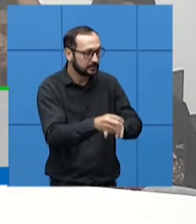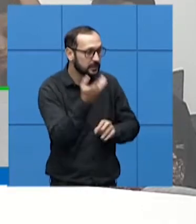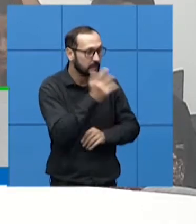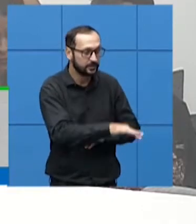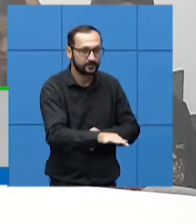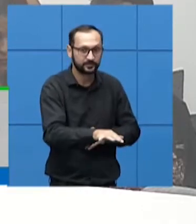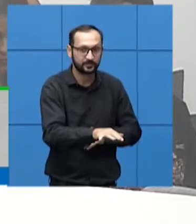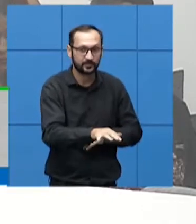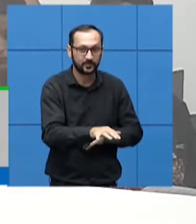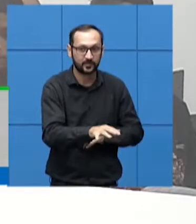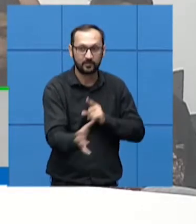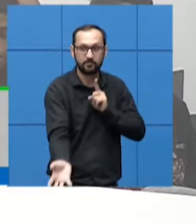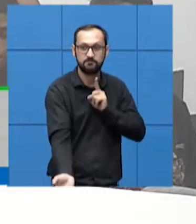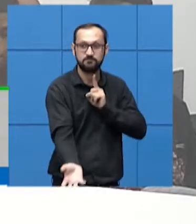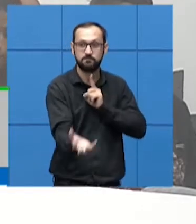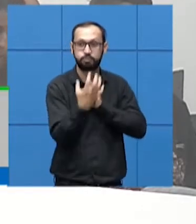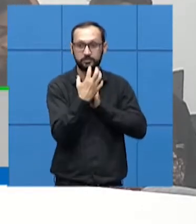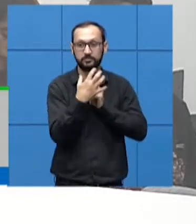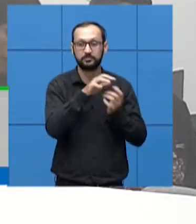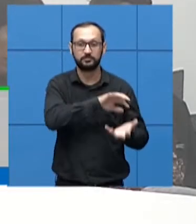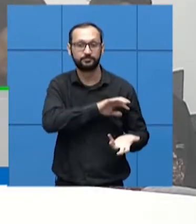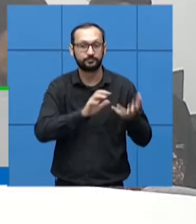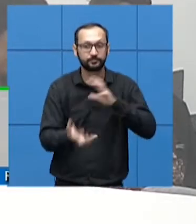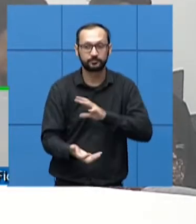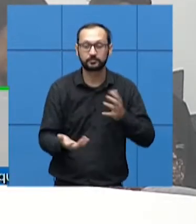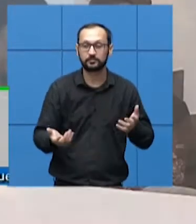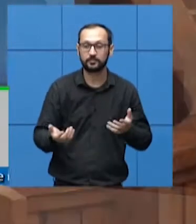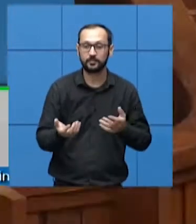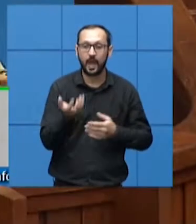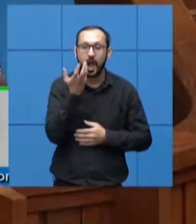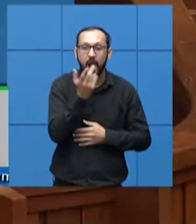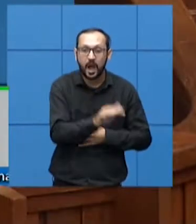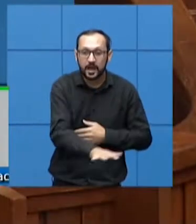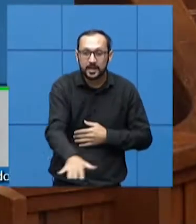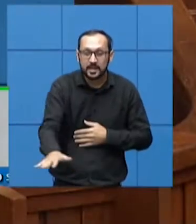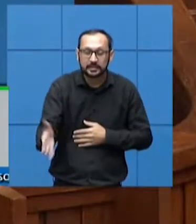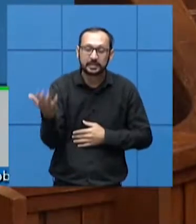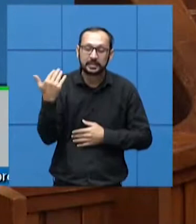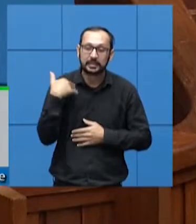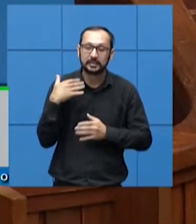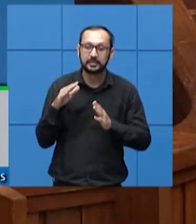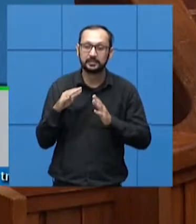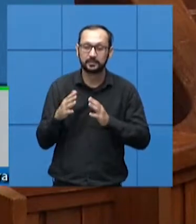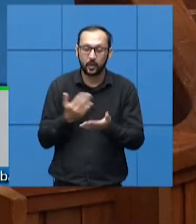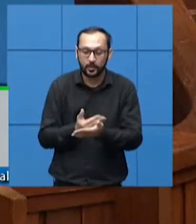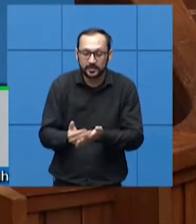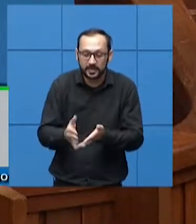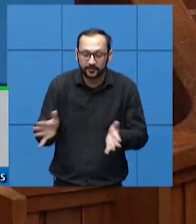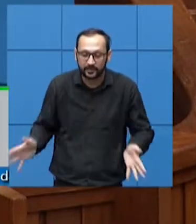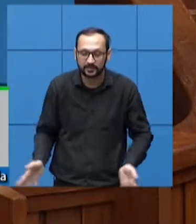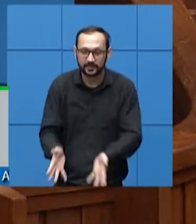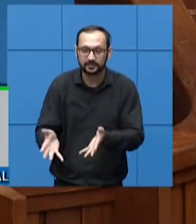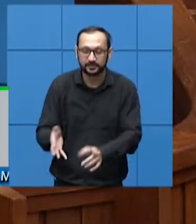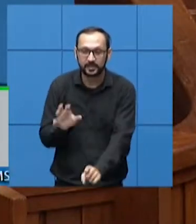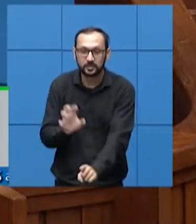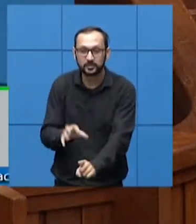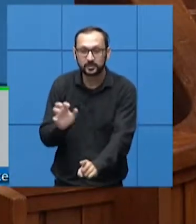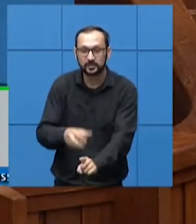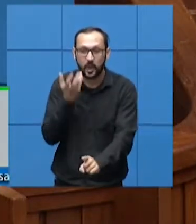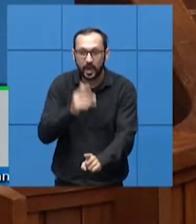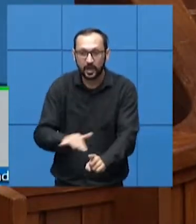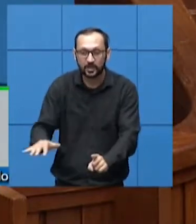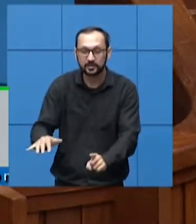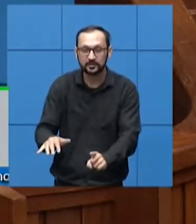foi outro baque muito importante. As crianças pequenas, que eram atendidas nas estimulações precoces, nós não contávamos mais com